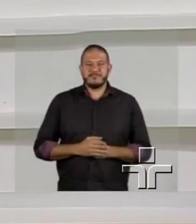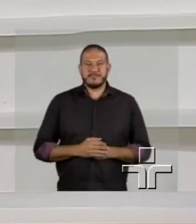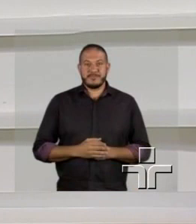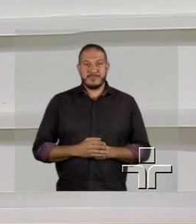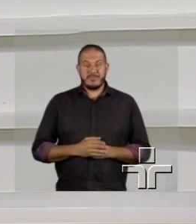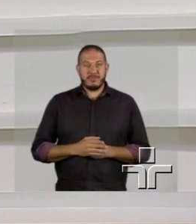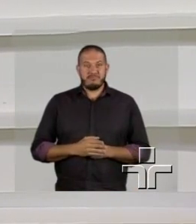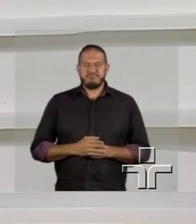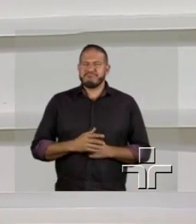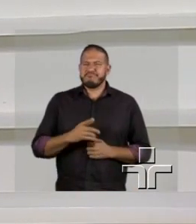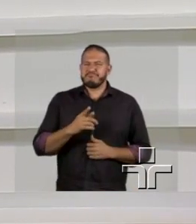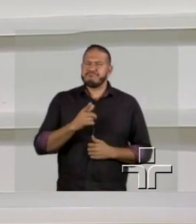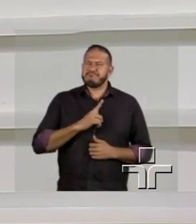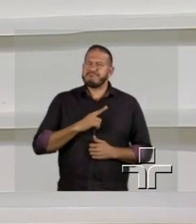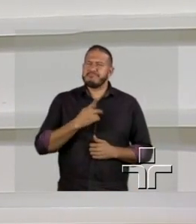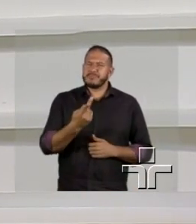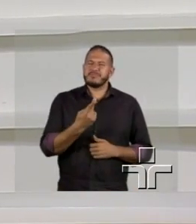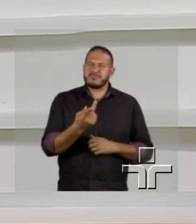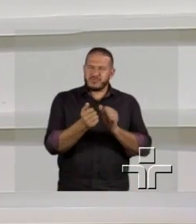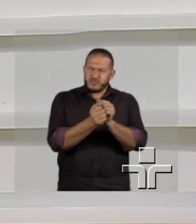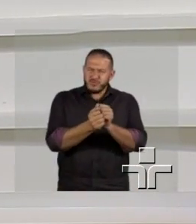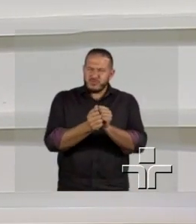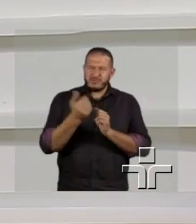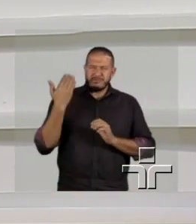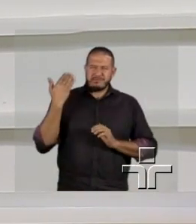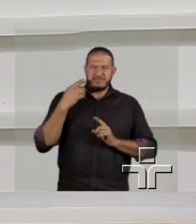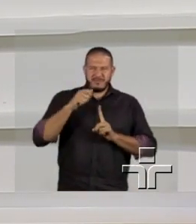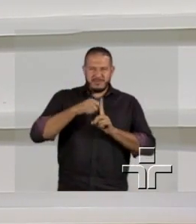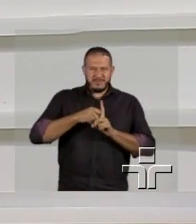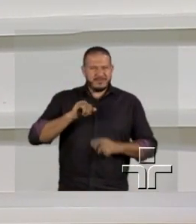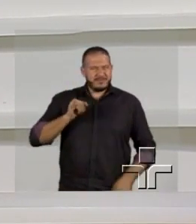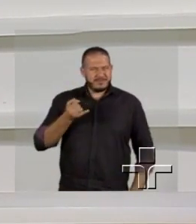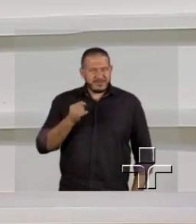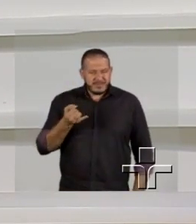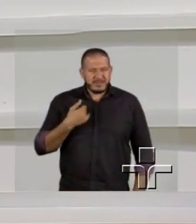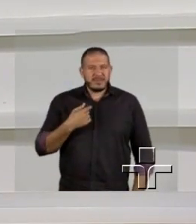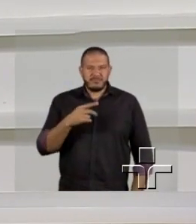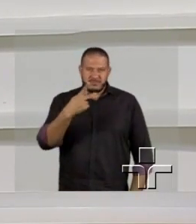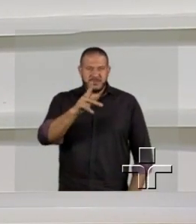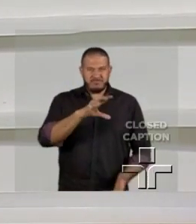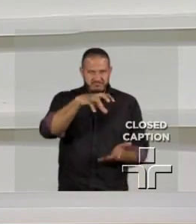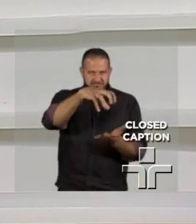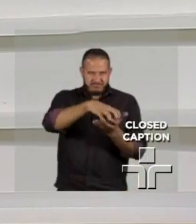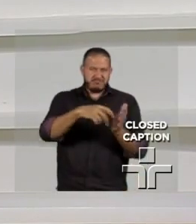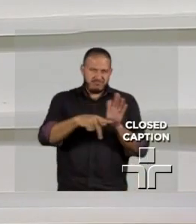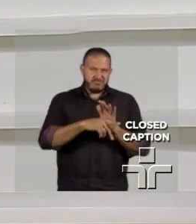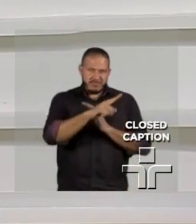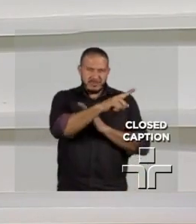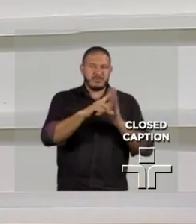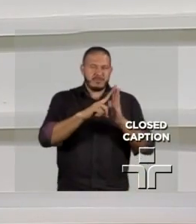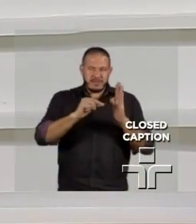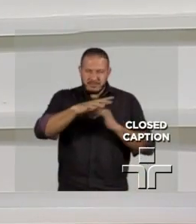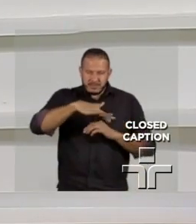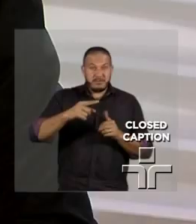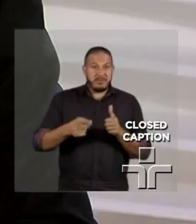E a outra é de você ter uma opção contra um regime